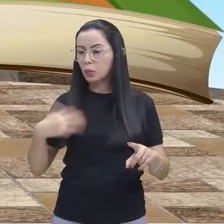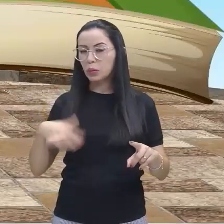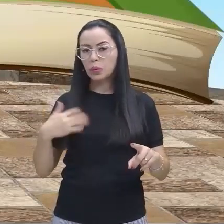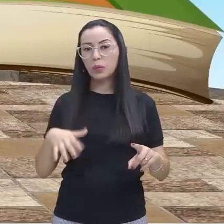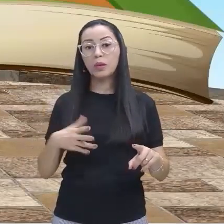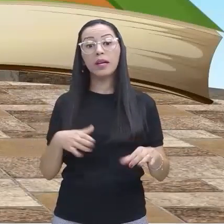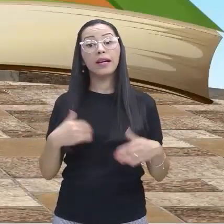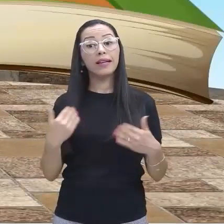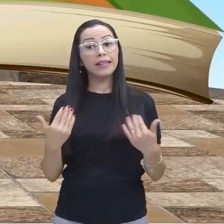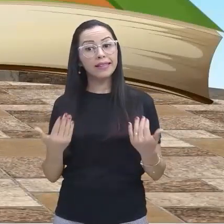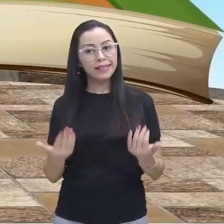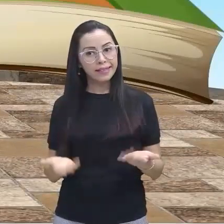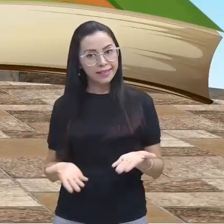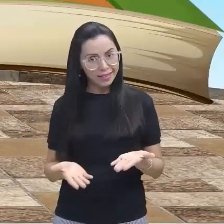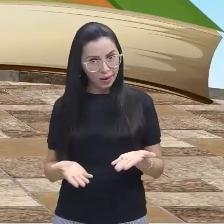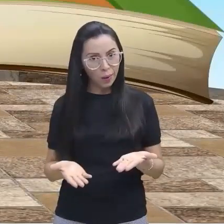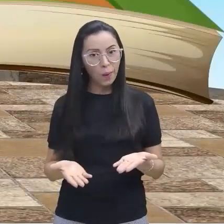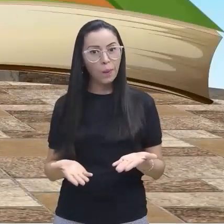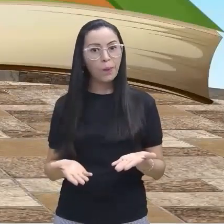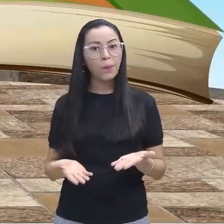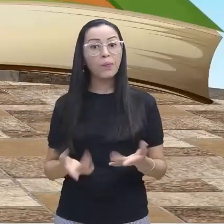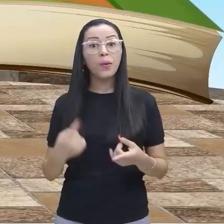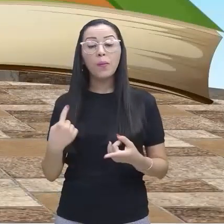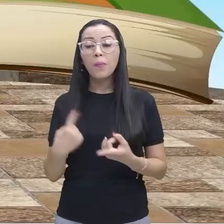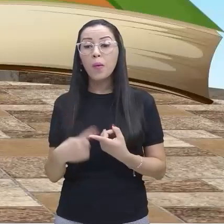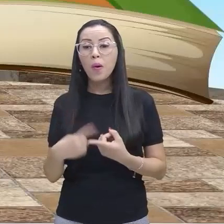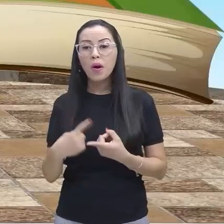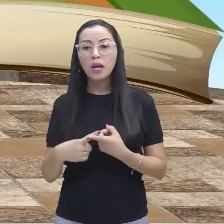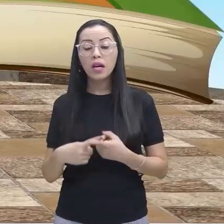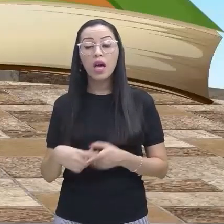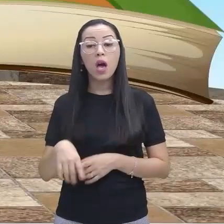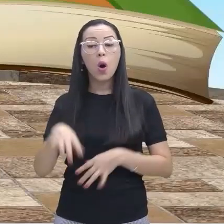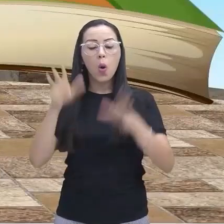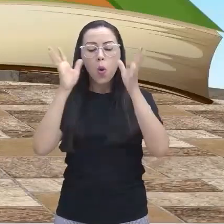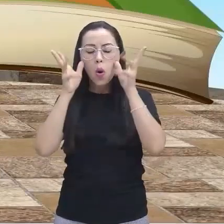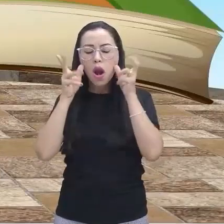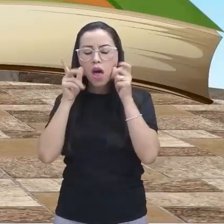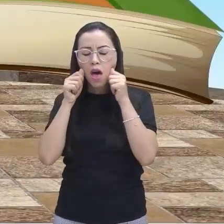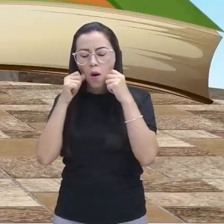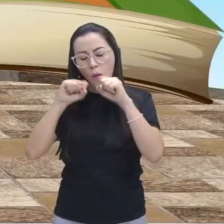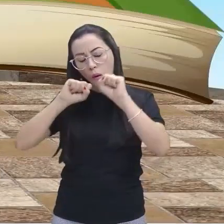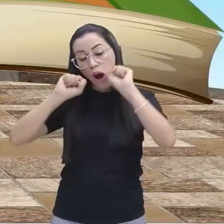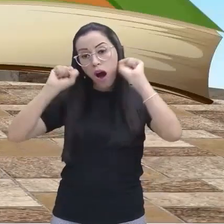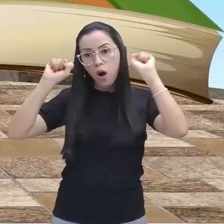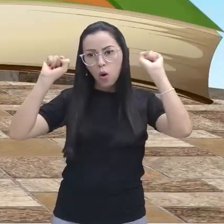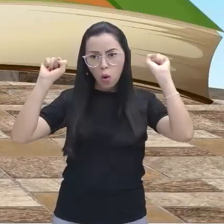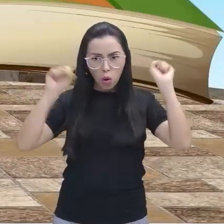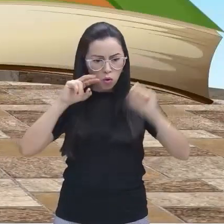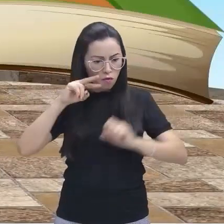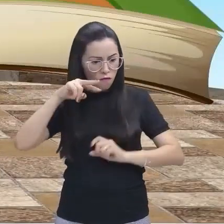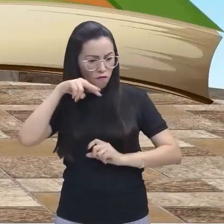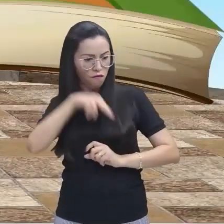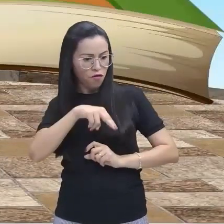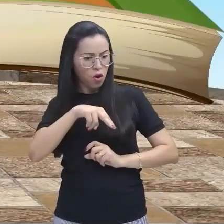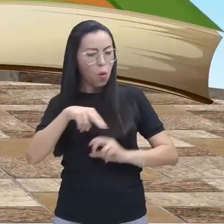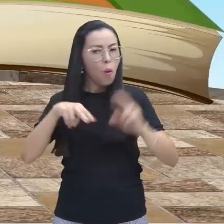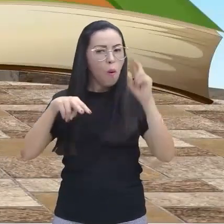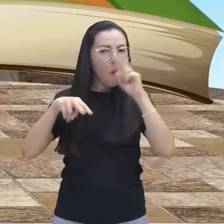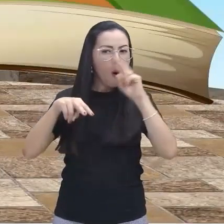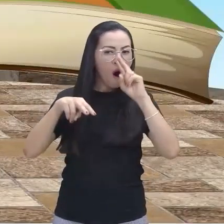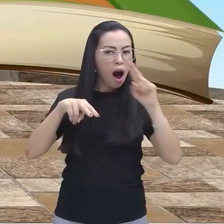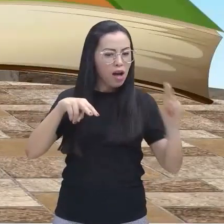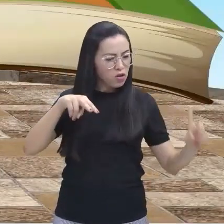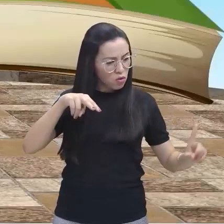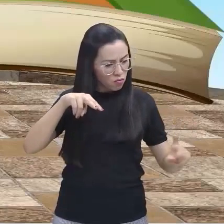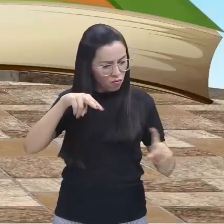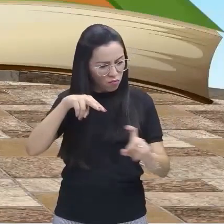essa história. Ele se preparou para engolir o ratinho. Vamos